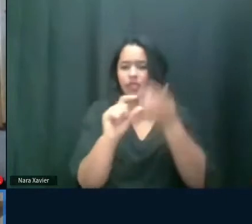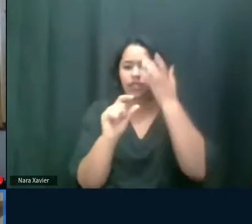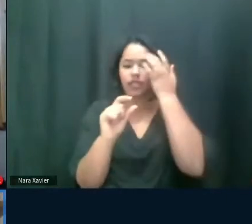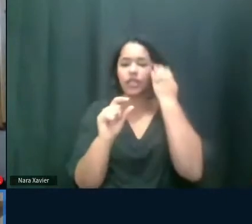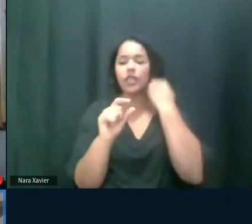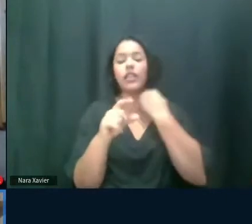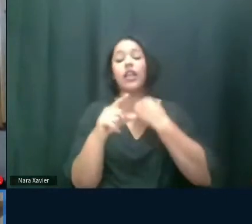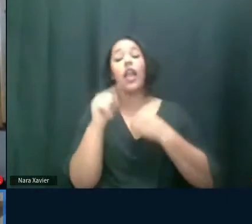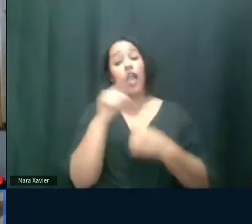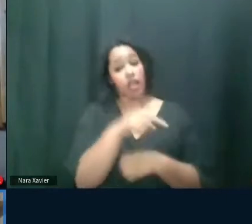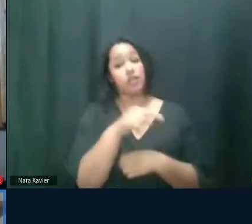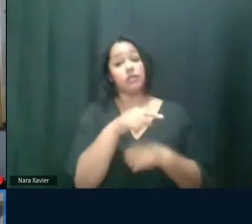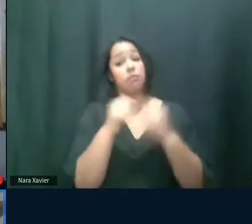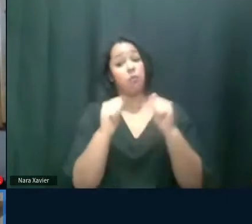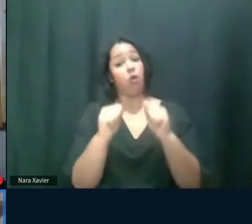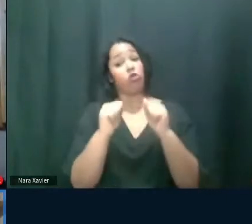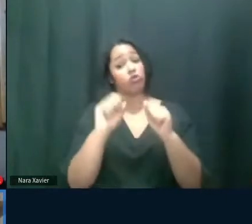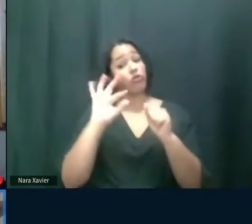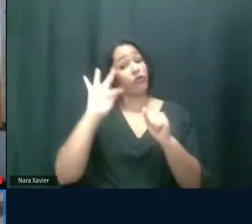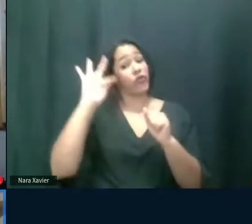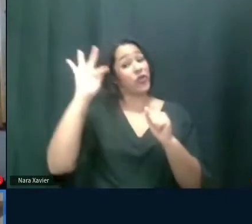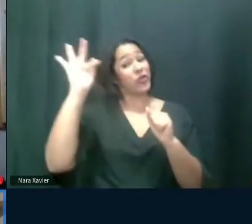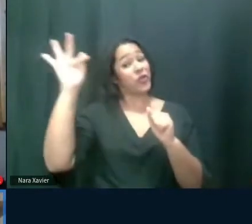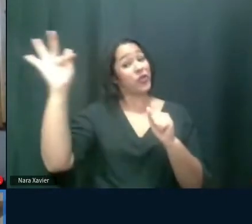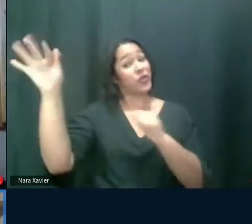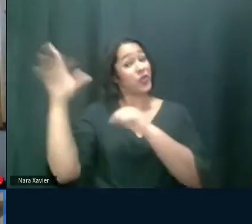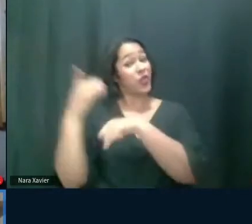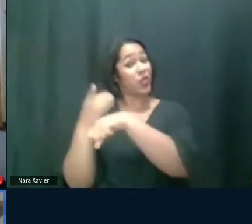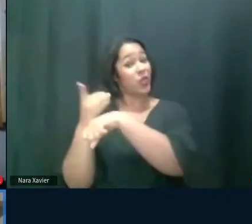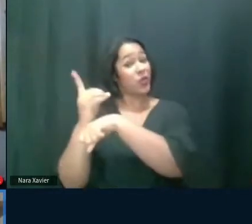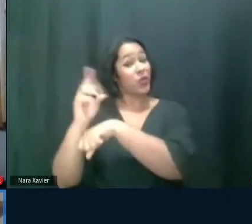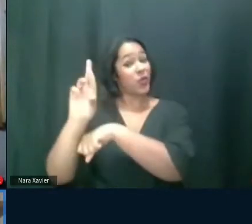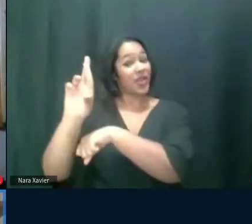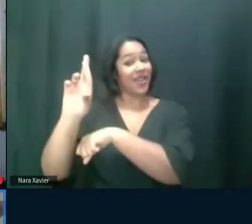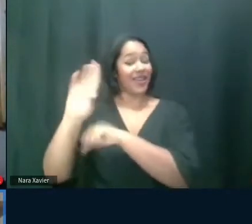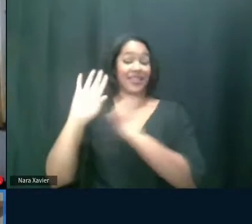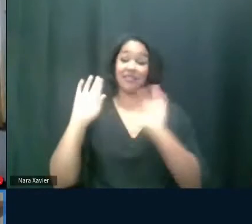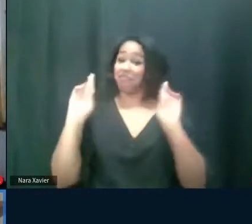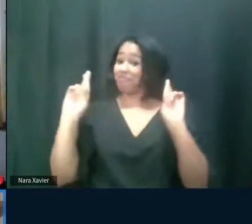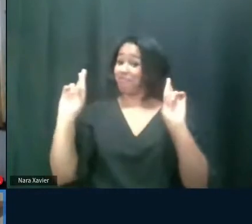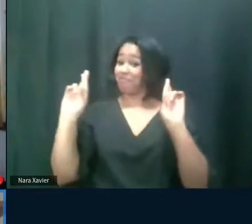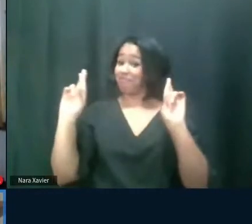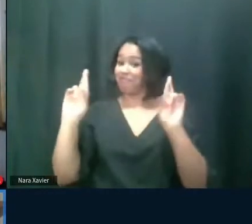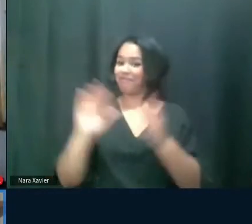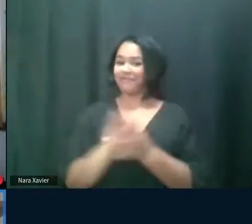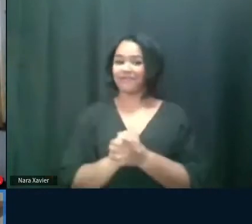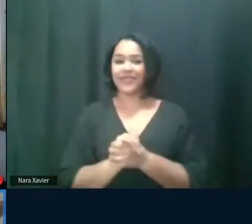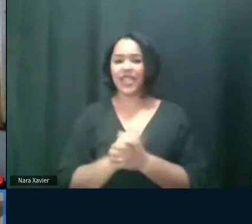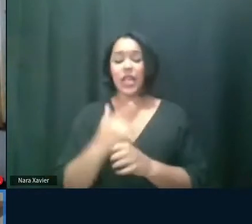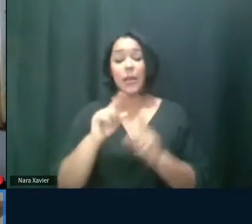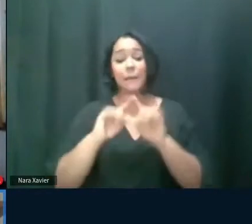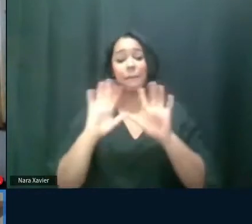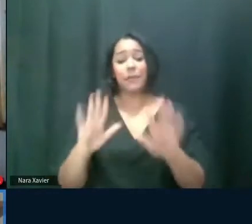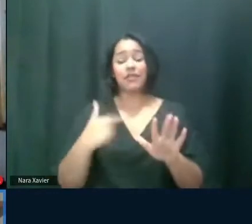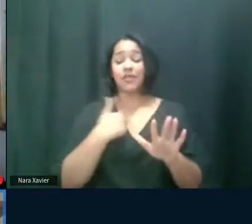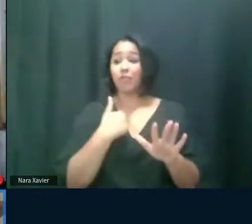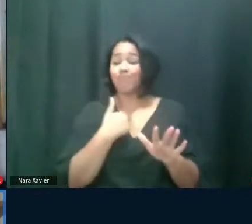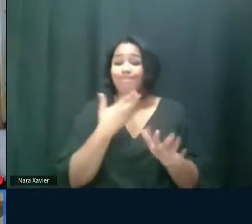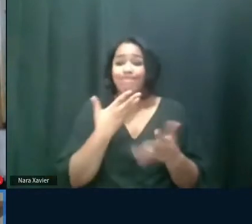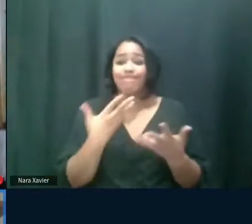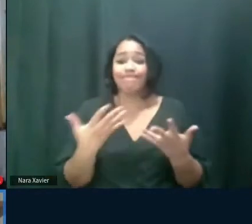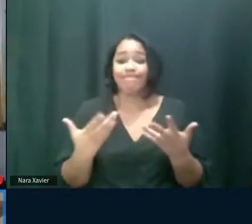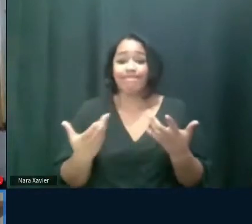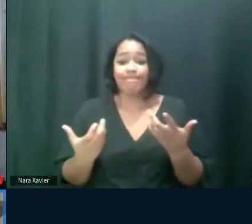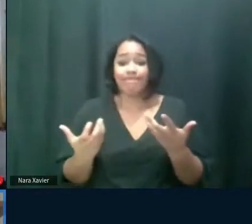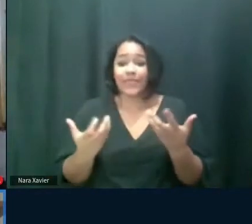um bom trabalho para um futuro doutorado, né, Lira? Mas assim, eu fiquei um pouco frustrada de não entrar melhor